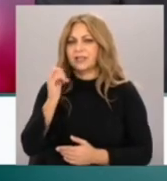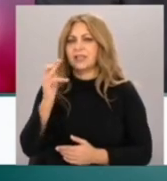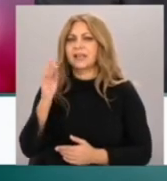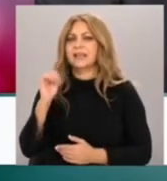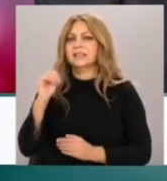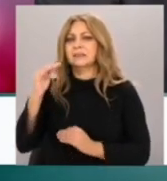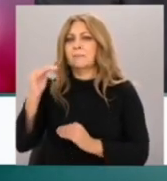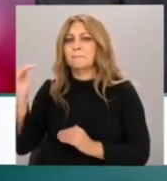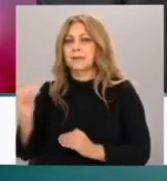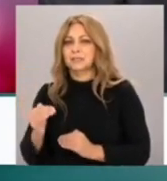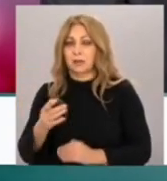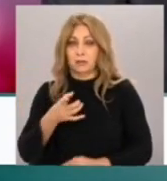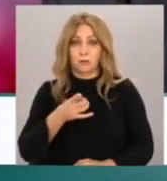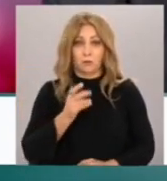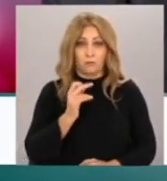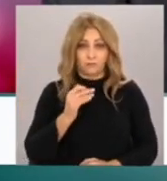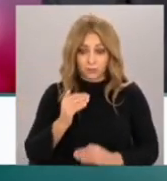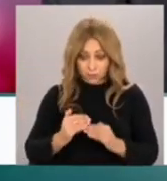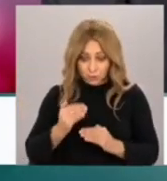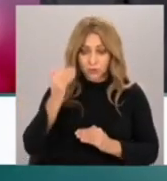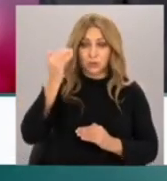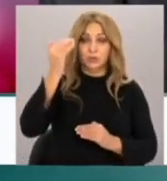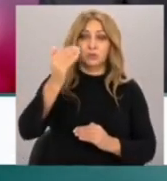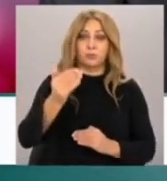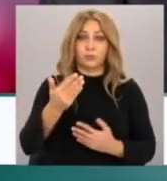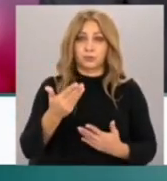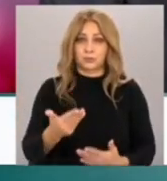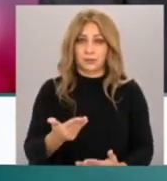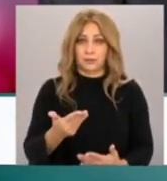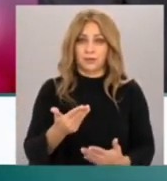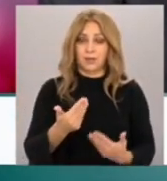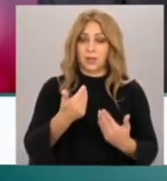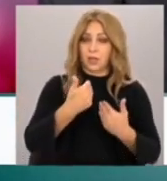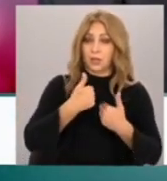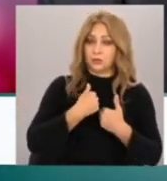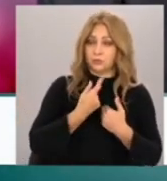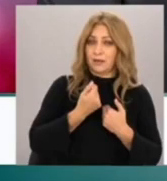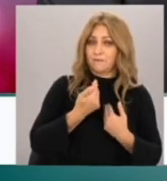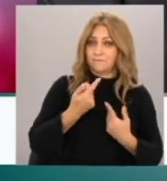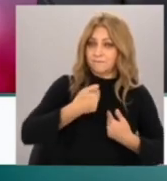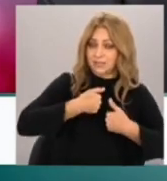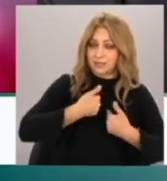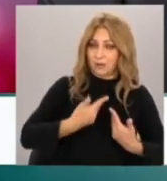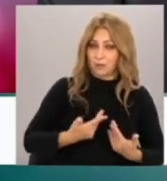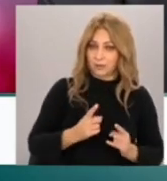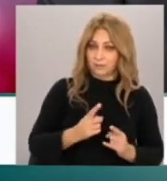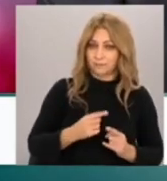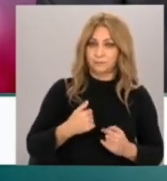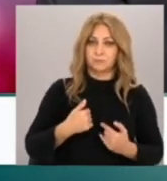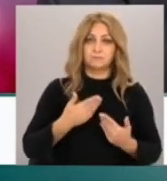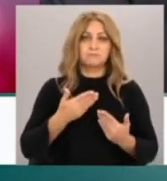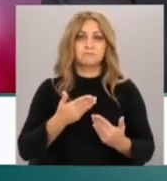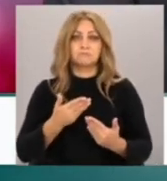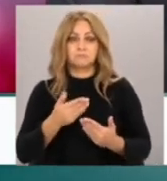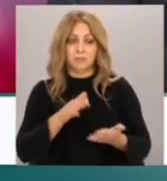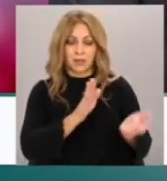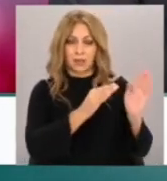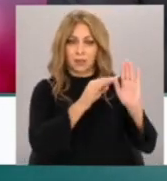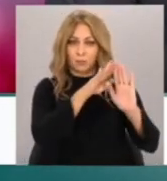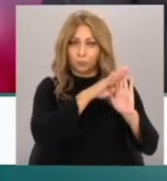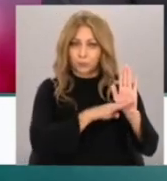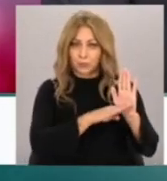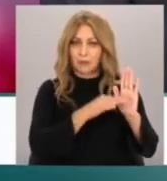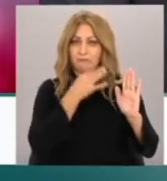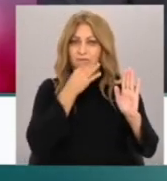estamos nove anos depois já não são de intervenção financeira temos mais necessidades agravar mas quando as pessoas eu não vejo uma opção de IRS